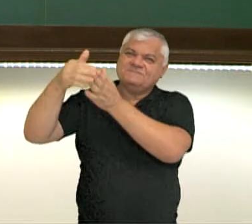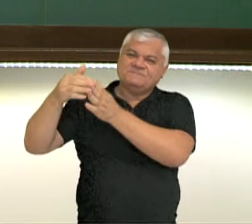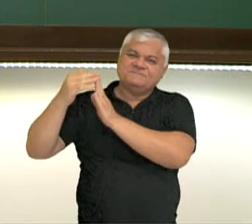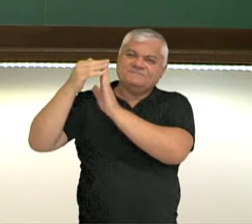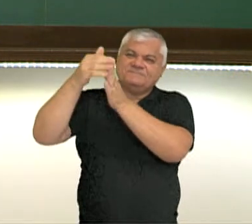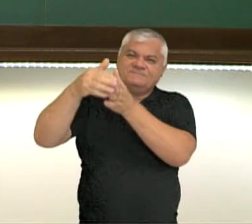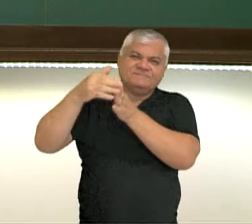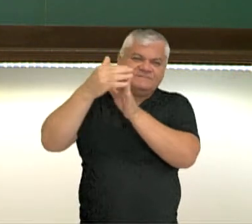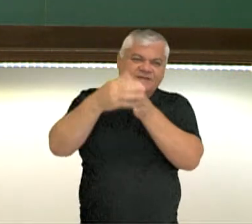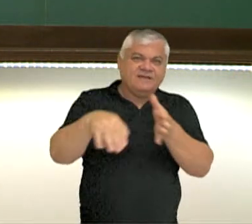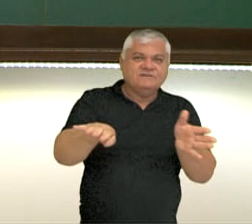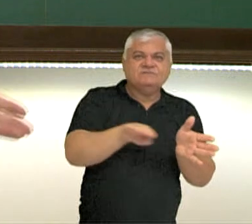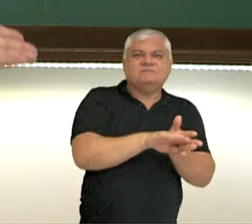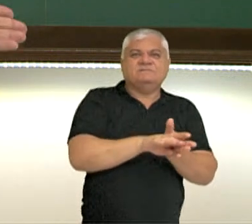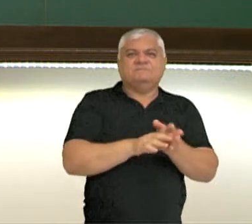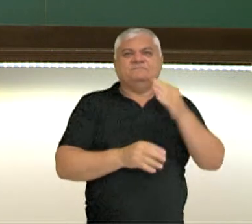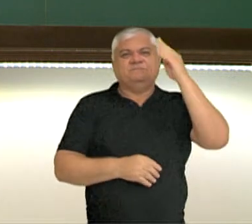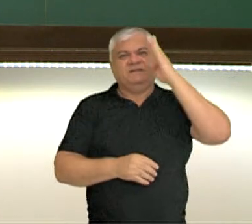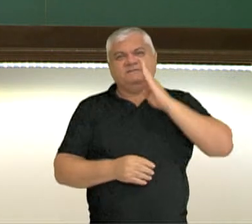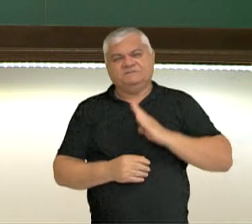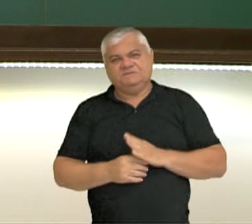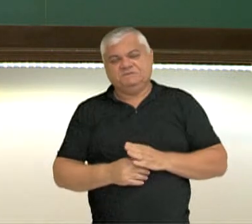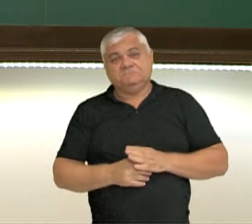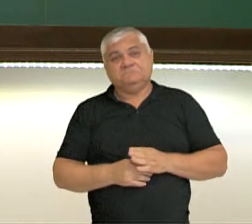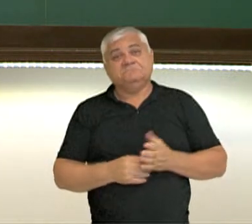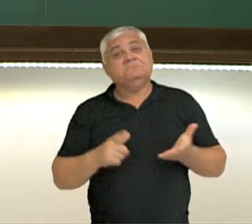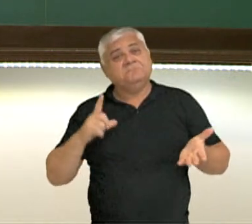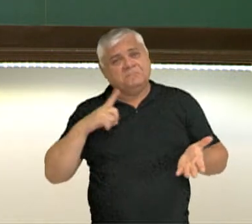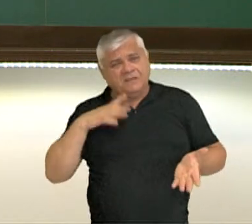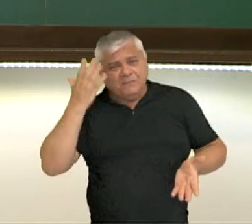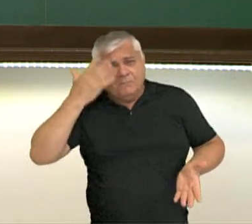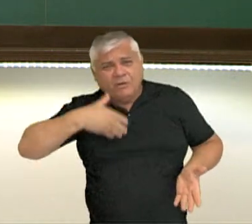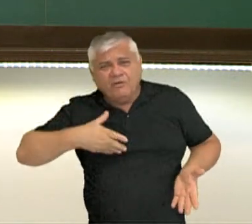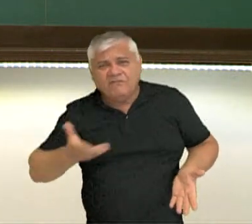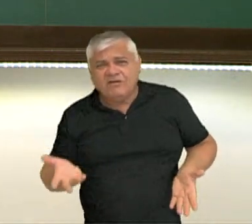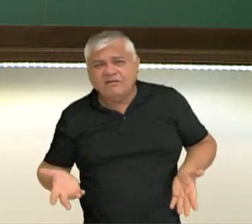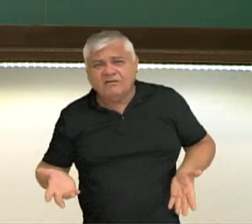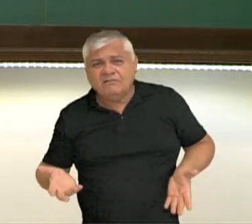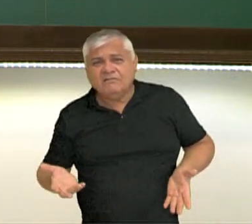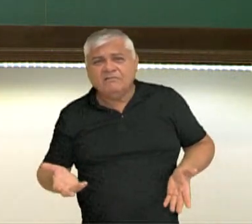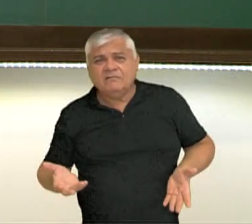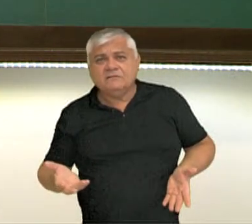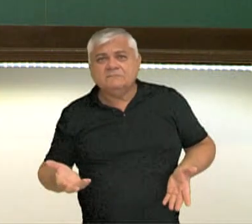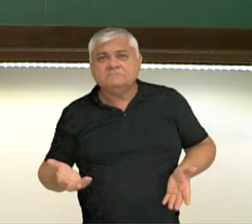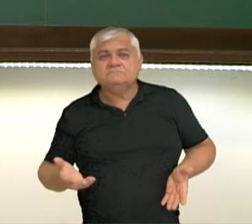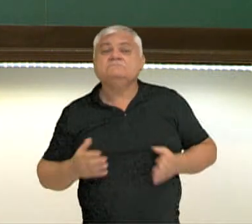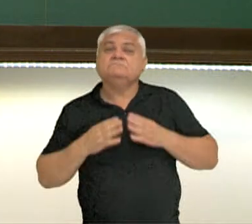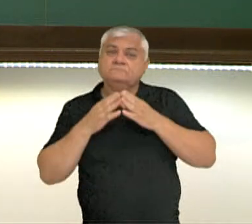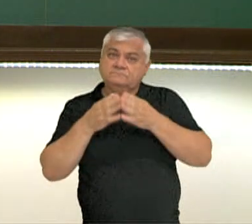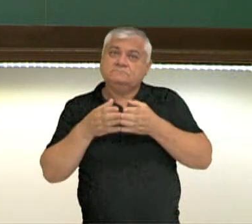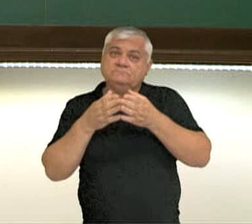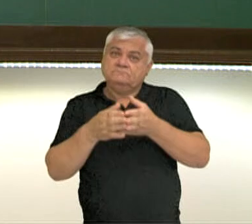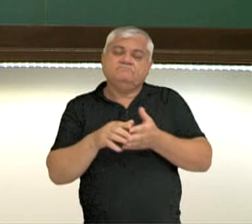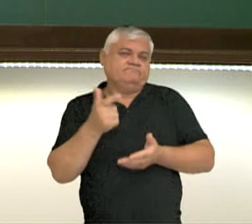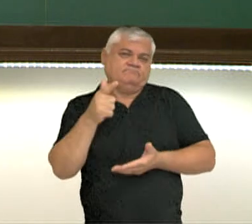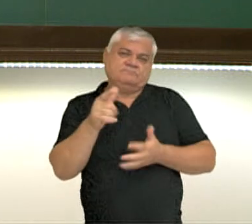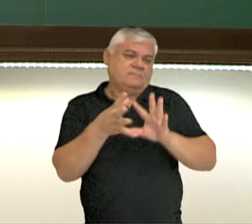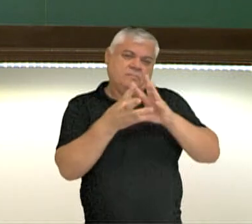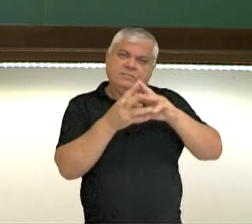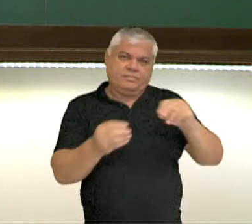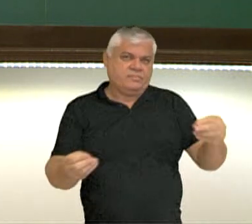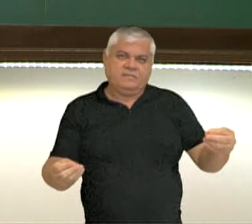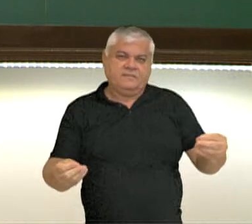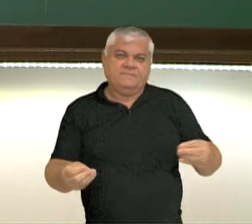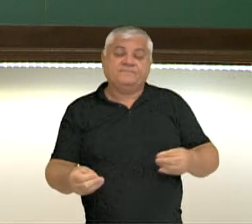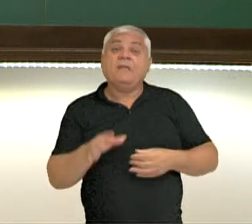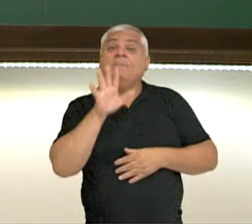Brasil. Tem alguma comprovação disso, professor? Olha, embarcação, claro que não sobreviveu.